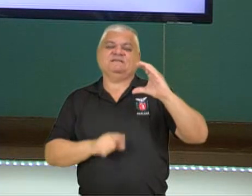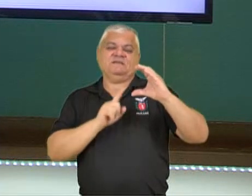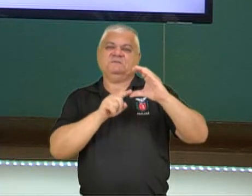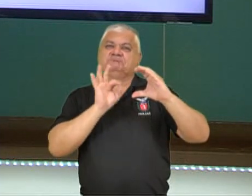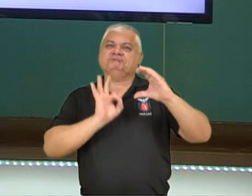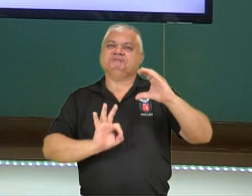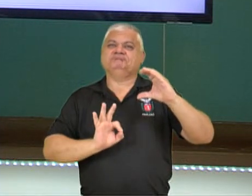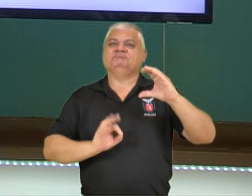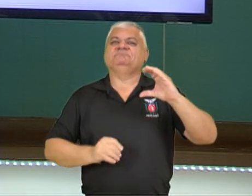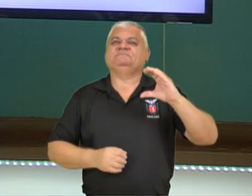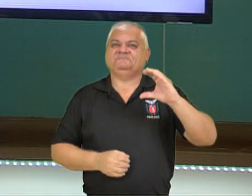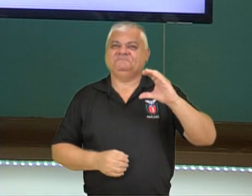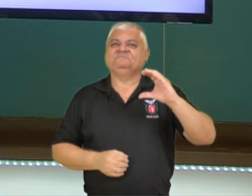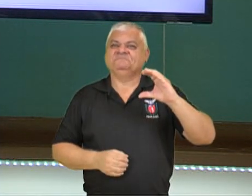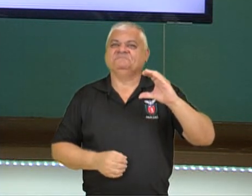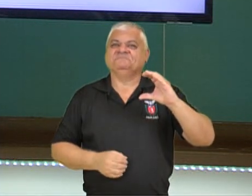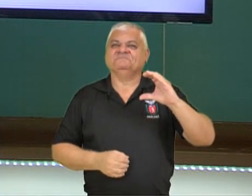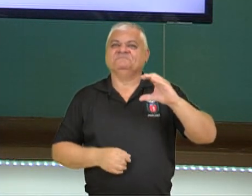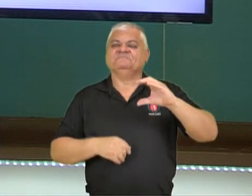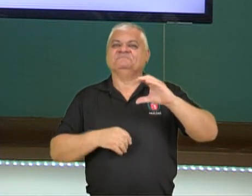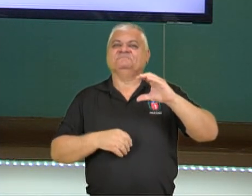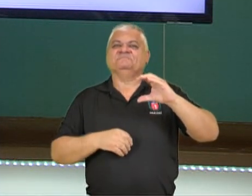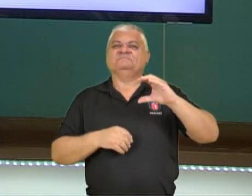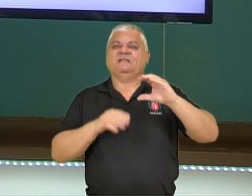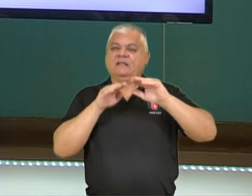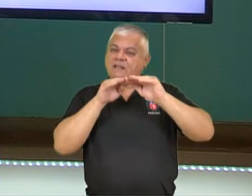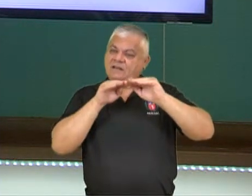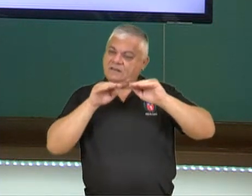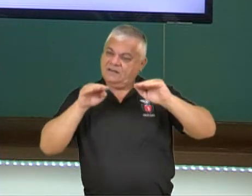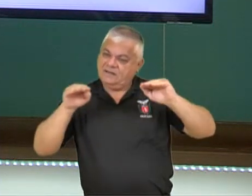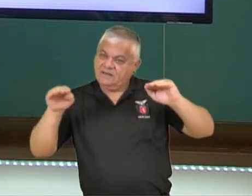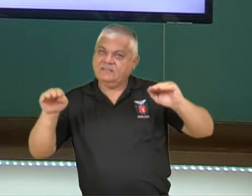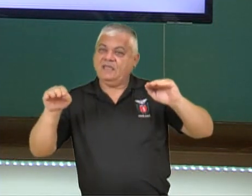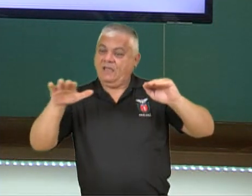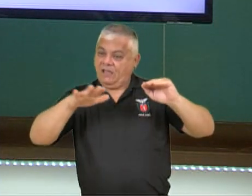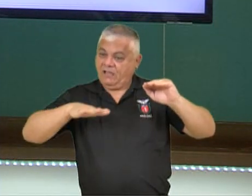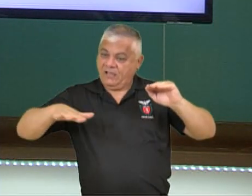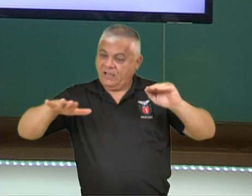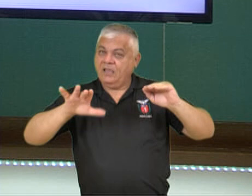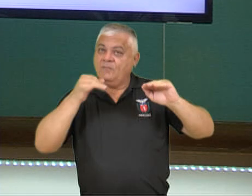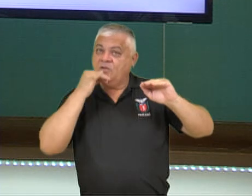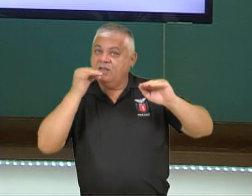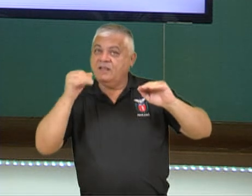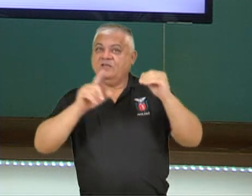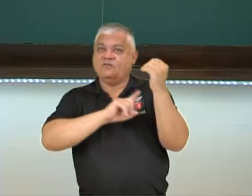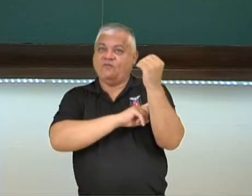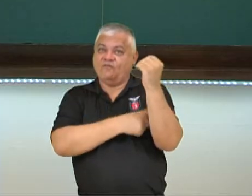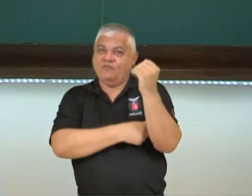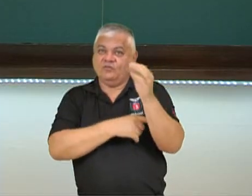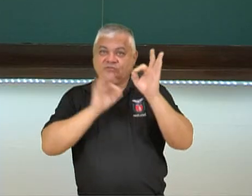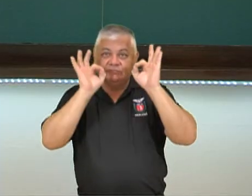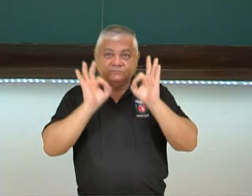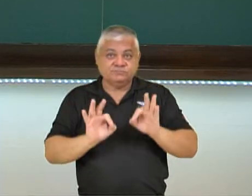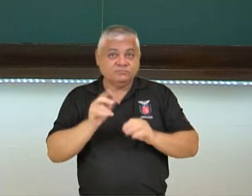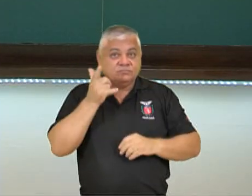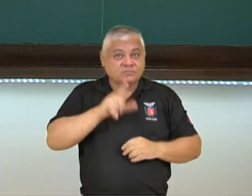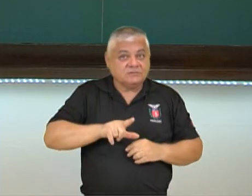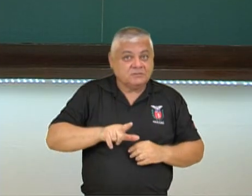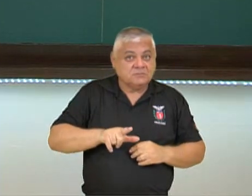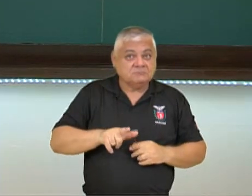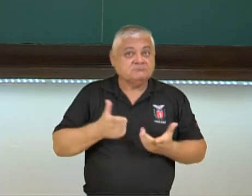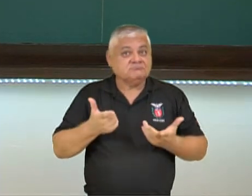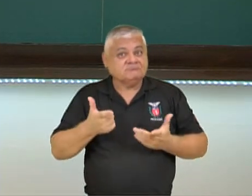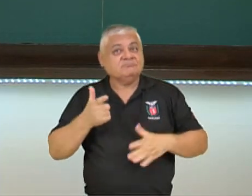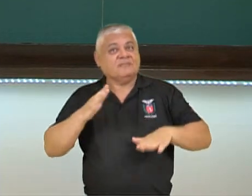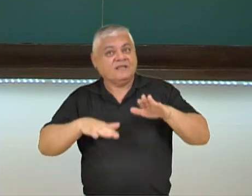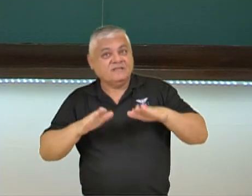alternativa C, que é momento linear, campo magnético, campo elétrico e força. Espero que tenha acertado, né? Às vezes a gente tem que fazer uma dessas,